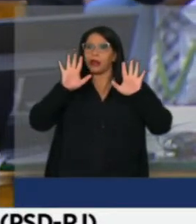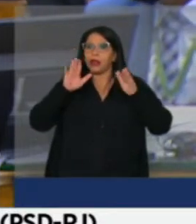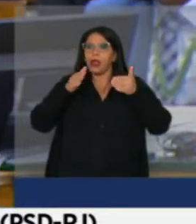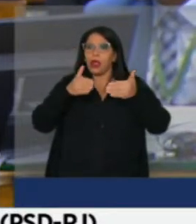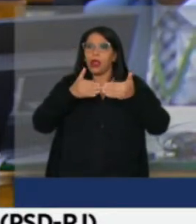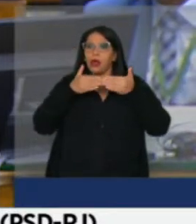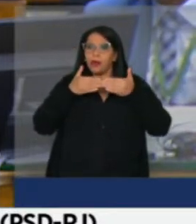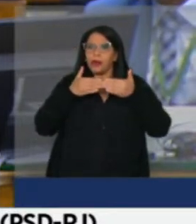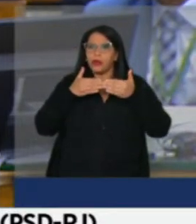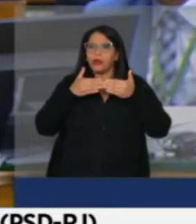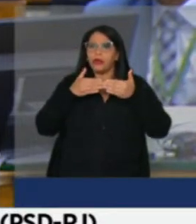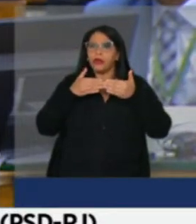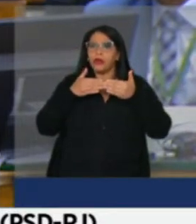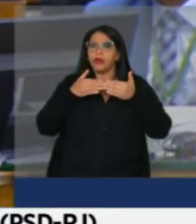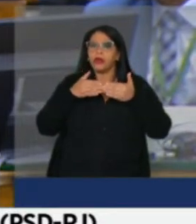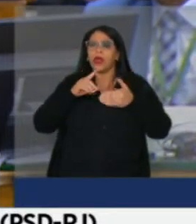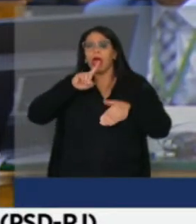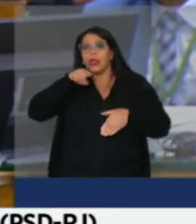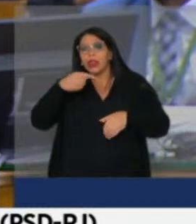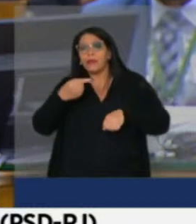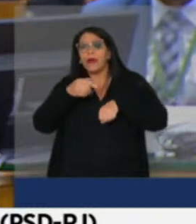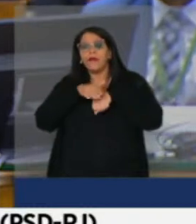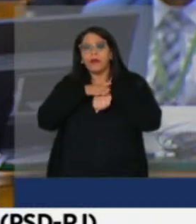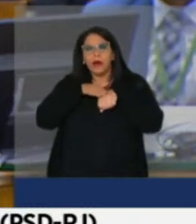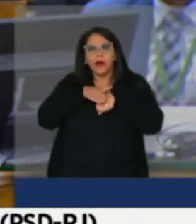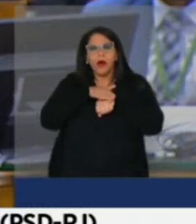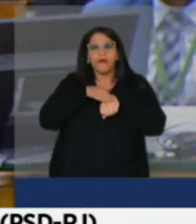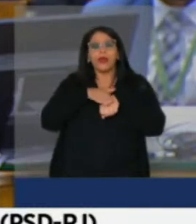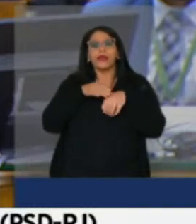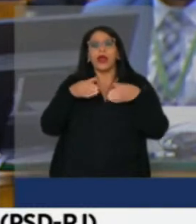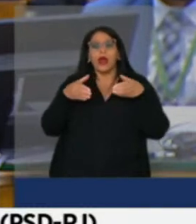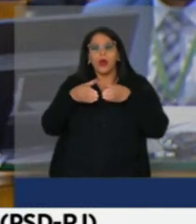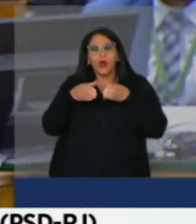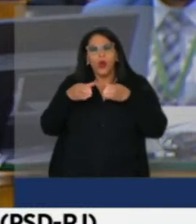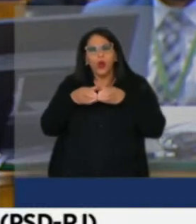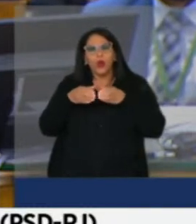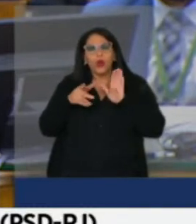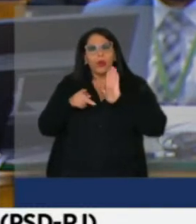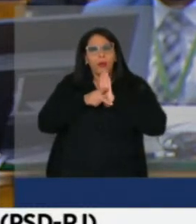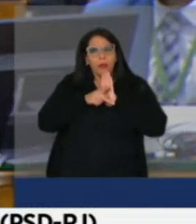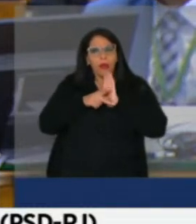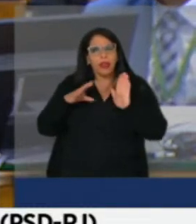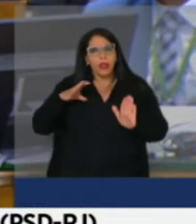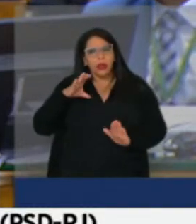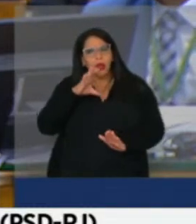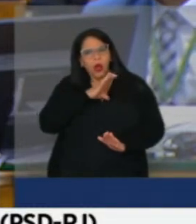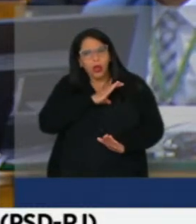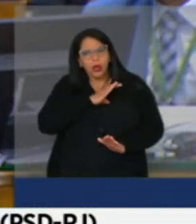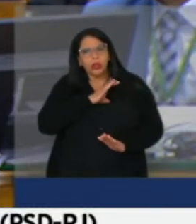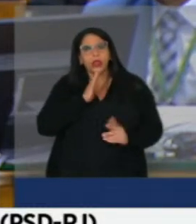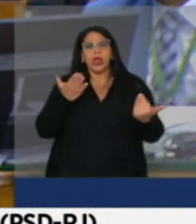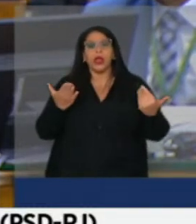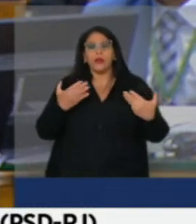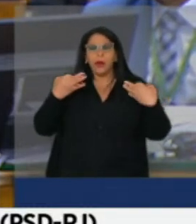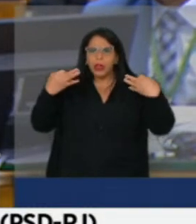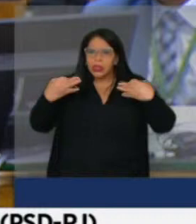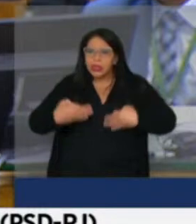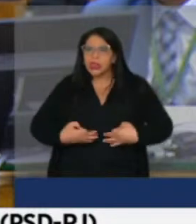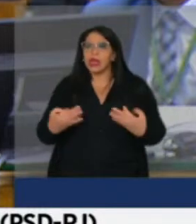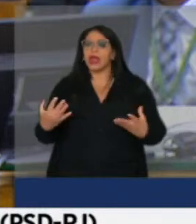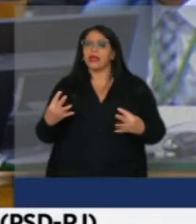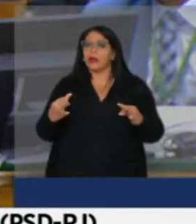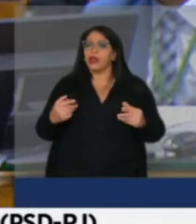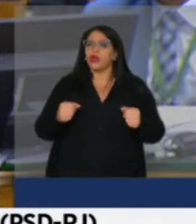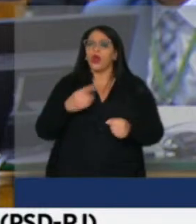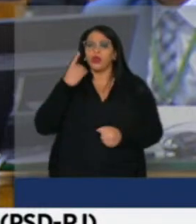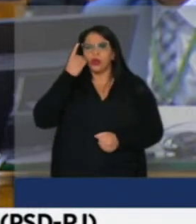ordem, Vossa Excelência, nós conversaremos, inclusive com os membros do Conselho, para afinar essa prática que eu acho mais acertada para todos os parlamentares